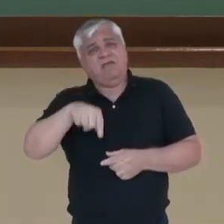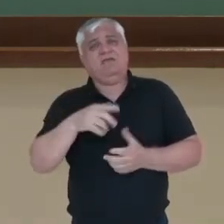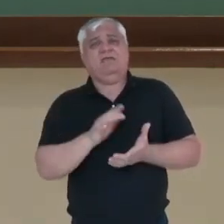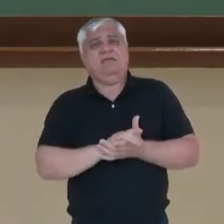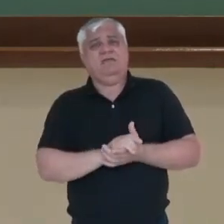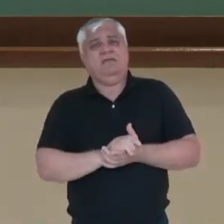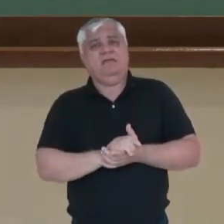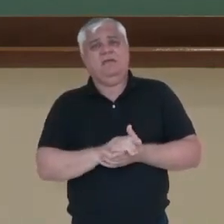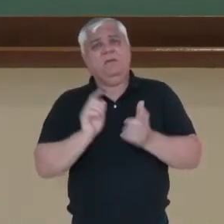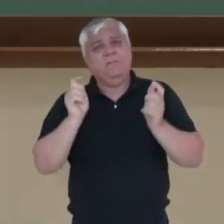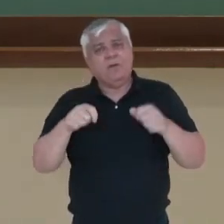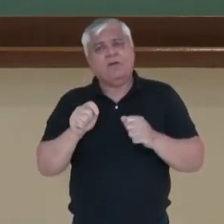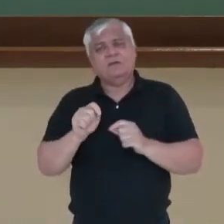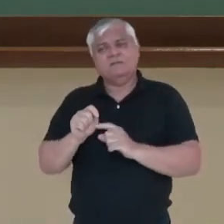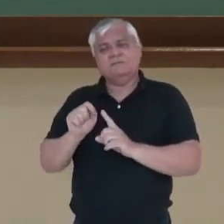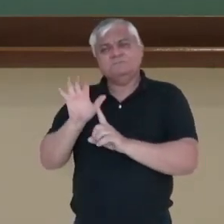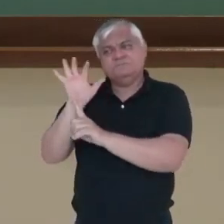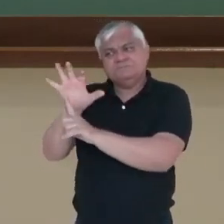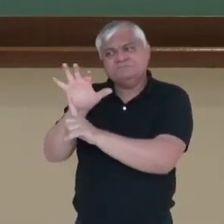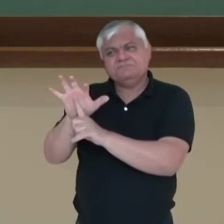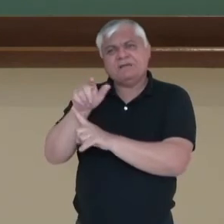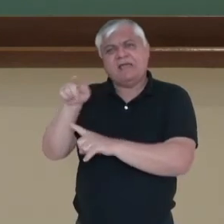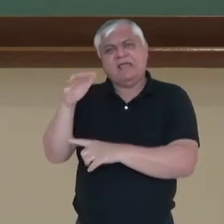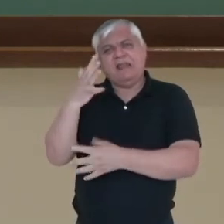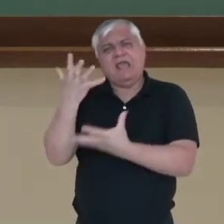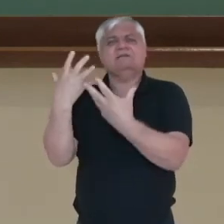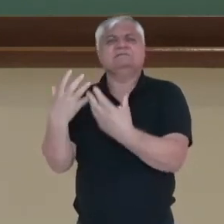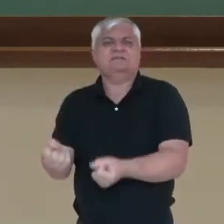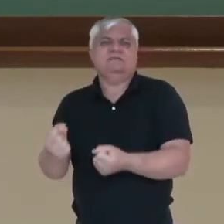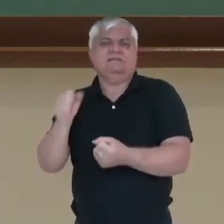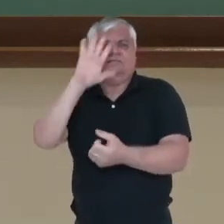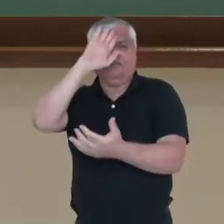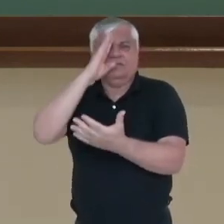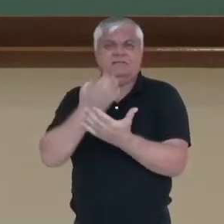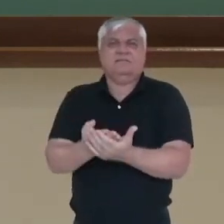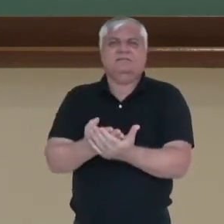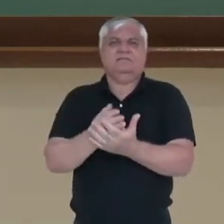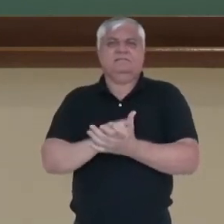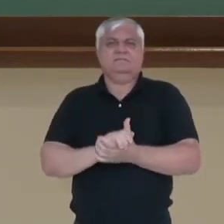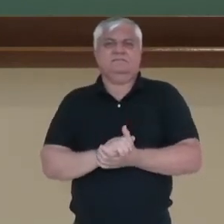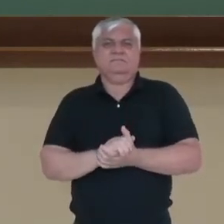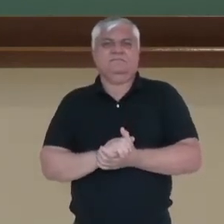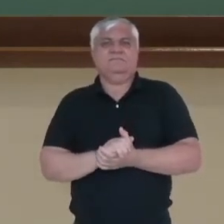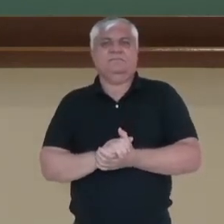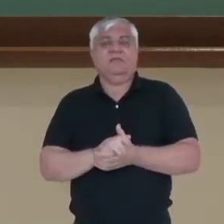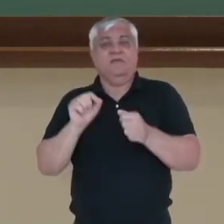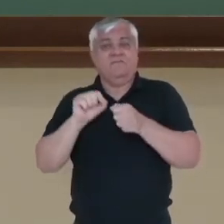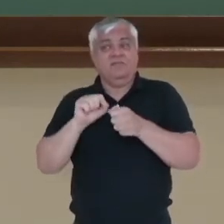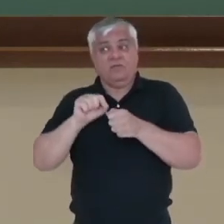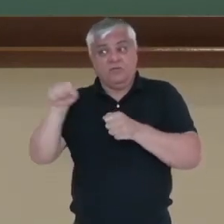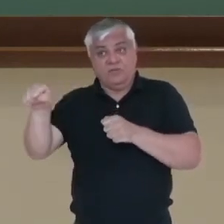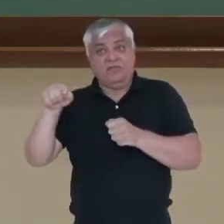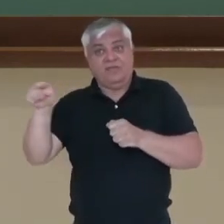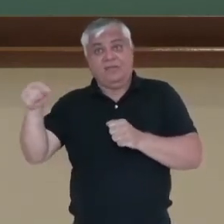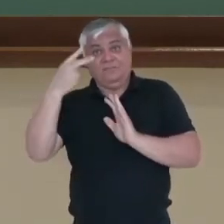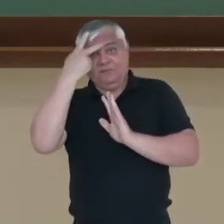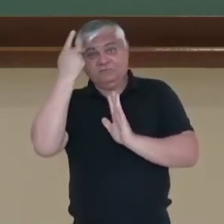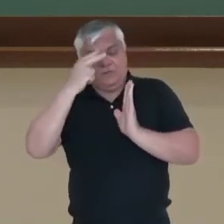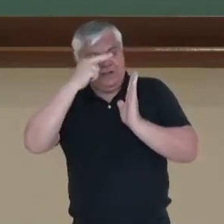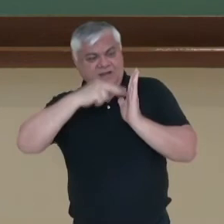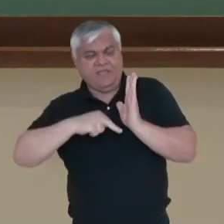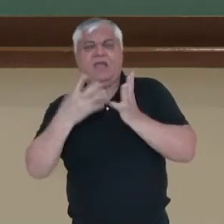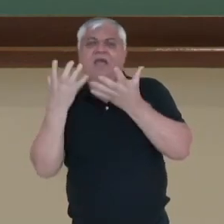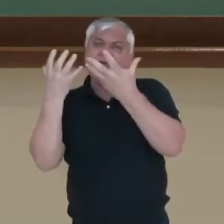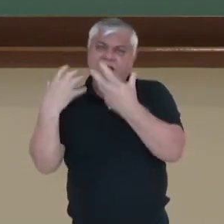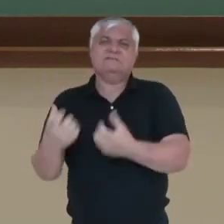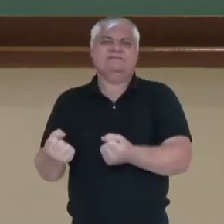Que vão convencer o leitor, né? Vão fazer com que o leitor aceite